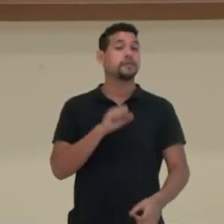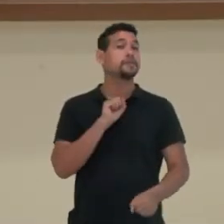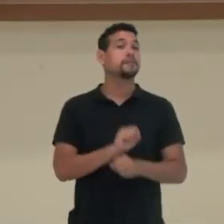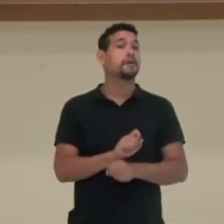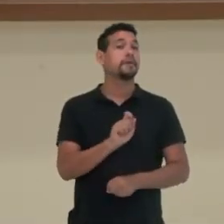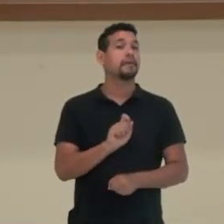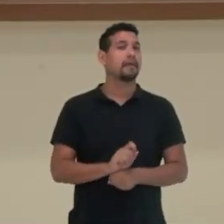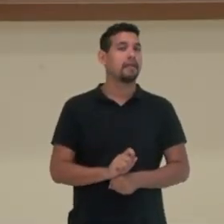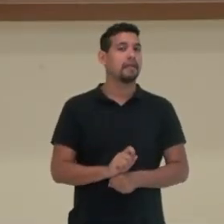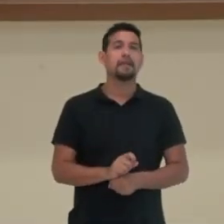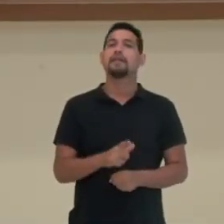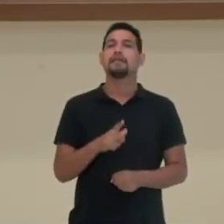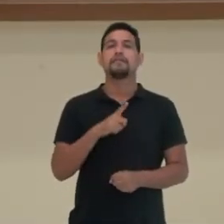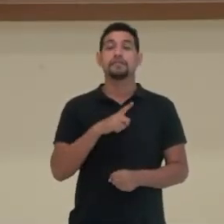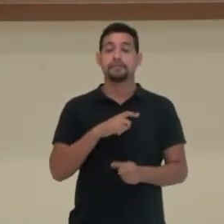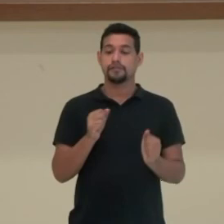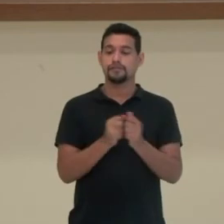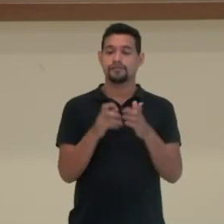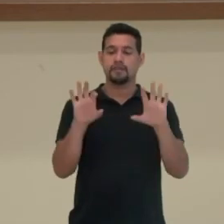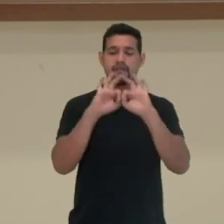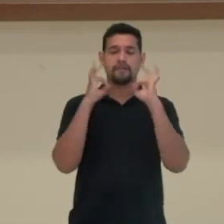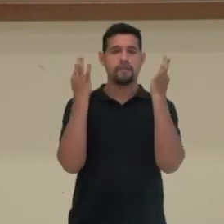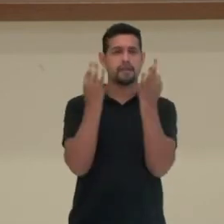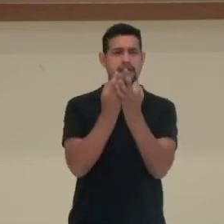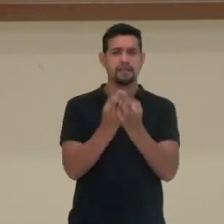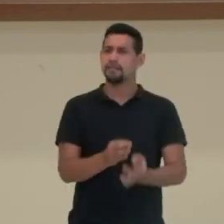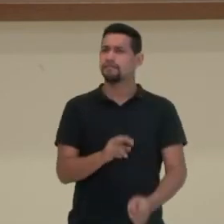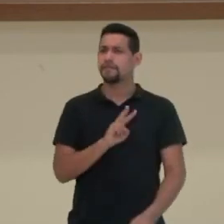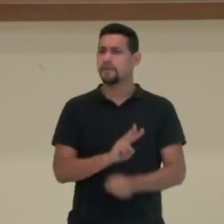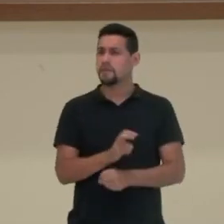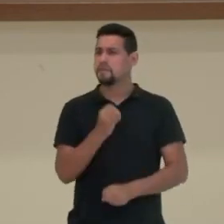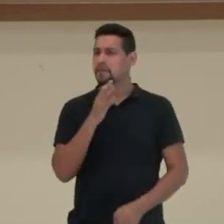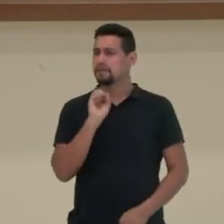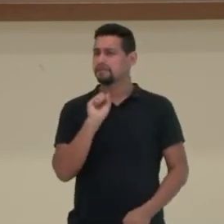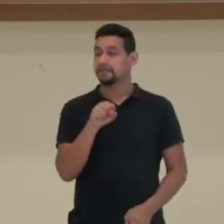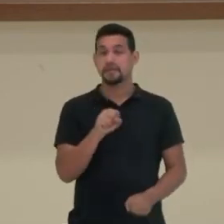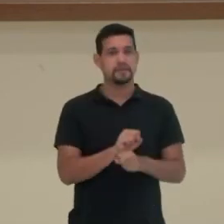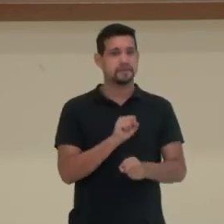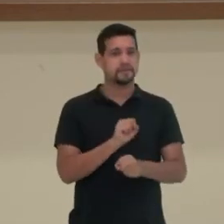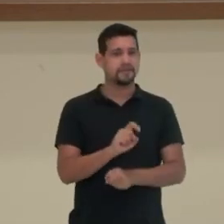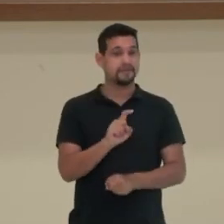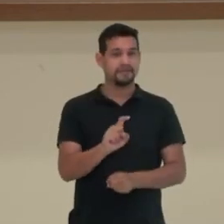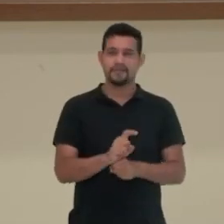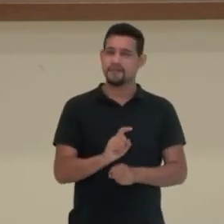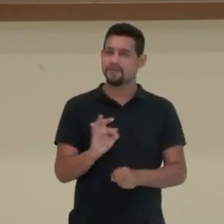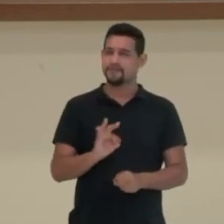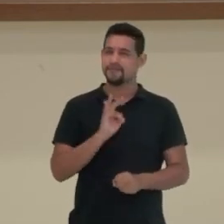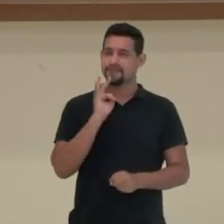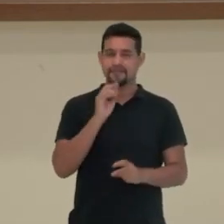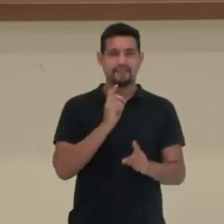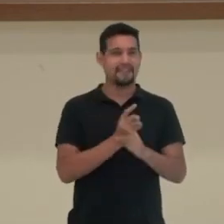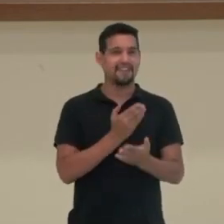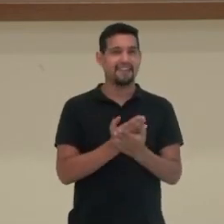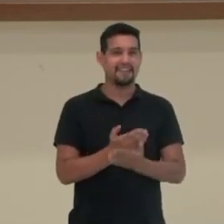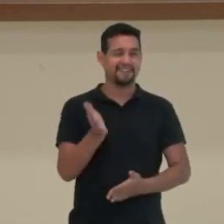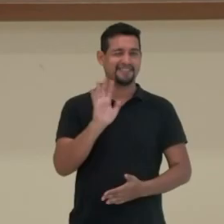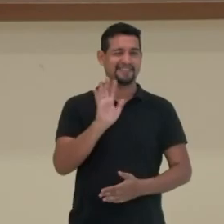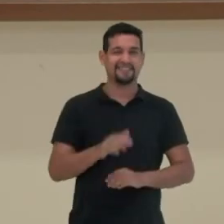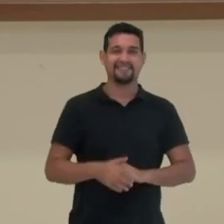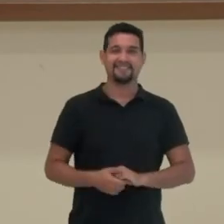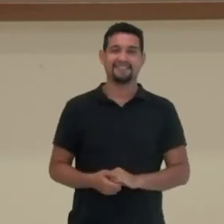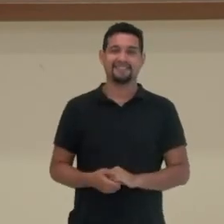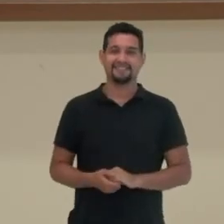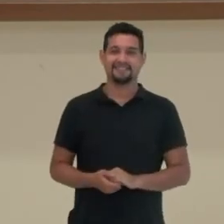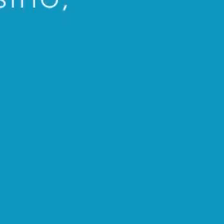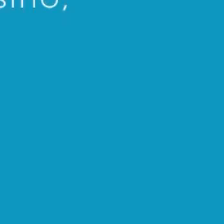mais ainda que você e a sua família fiquem muito bem e eu aguardo você ansiosa para a nossa próxima aula. Até breve!